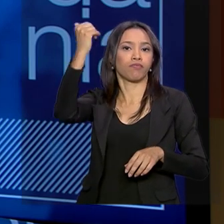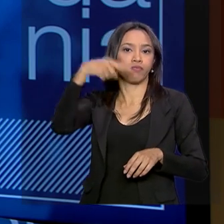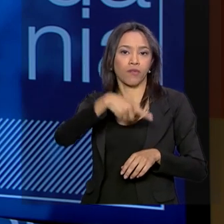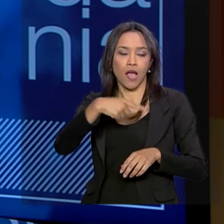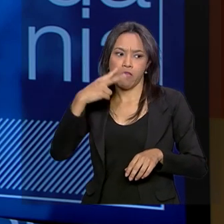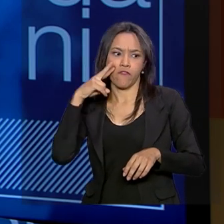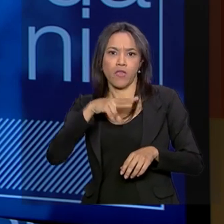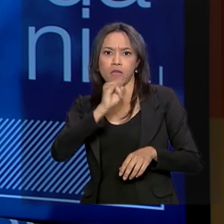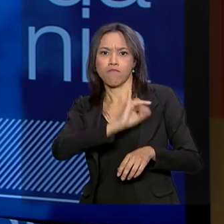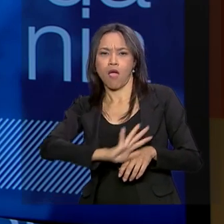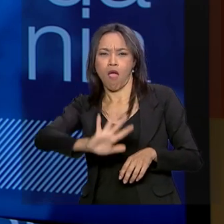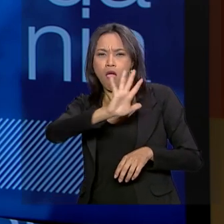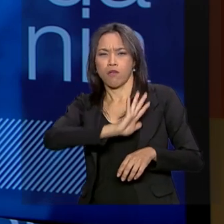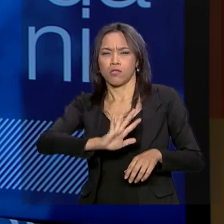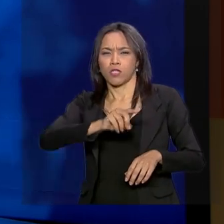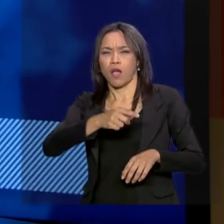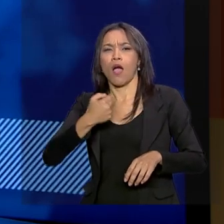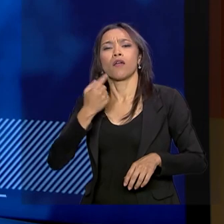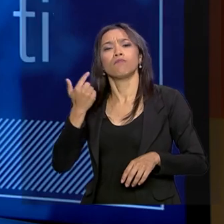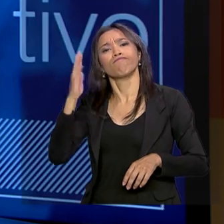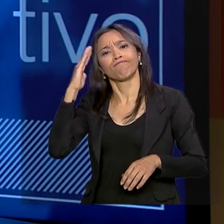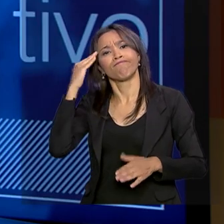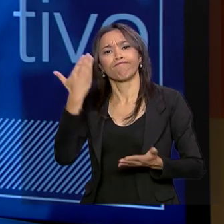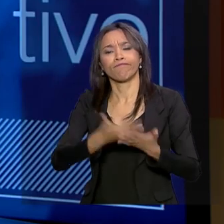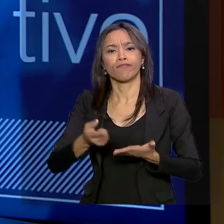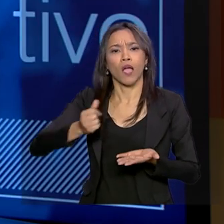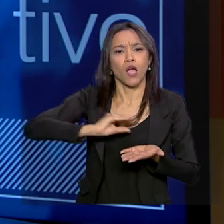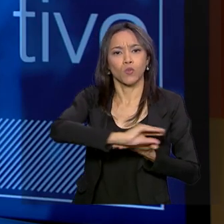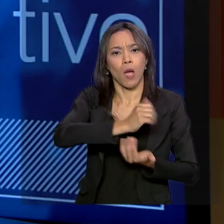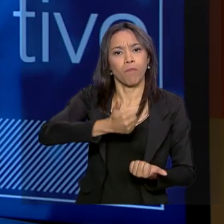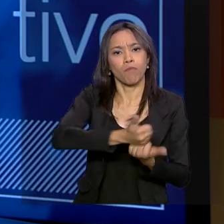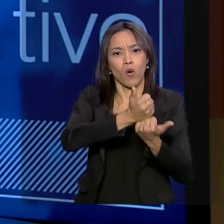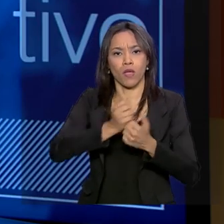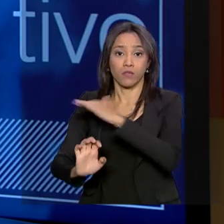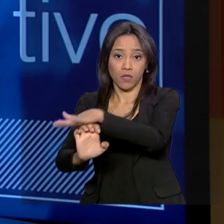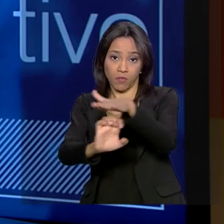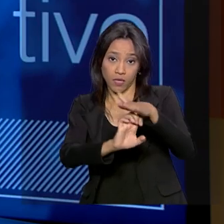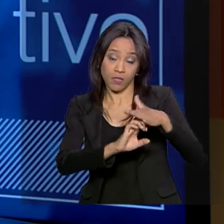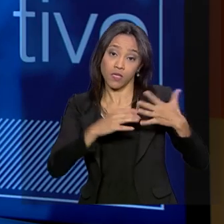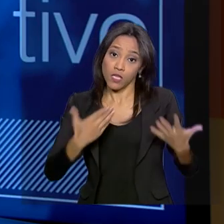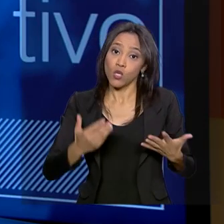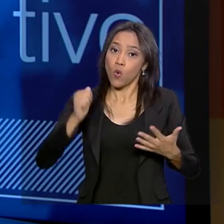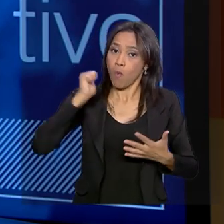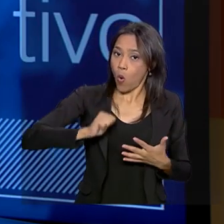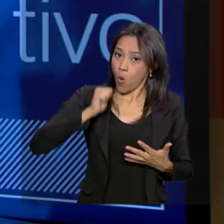atleta, mas a maioria não tem essa possibilidade. E o Bolsa Atleta realmente possibilita